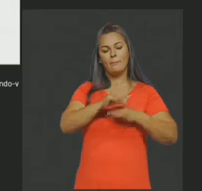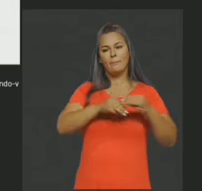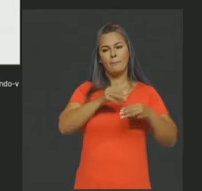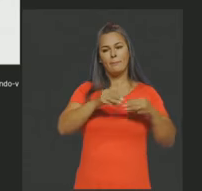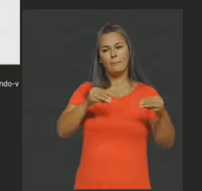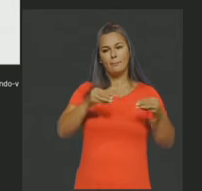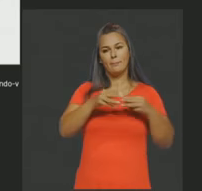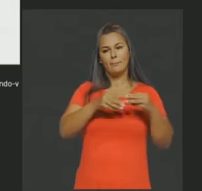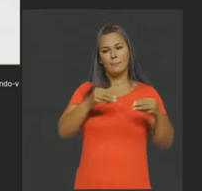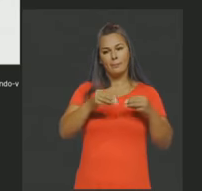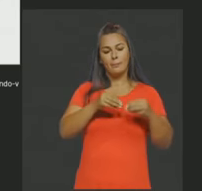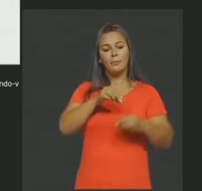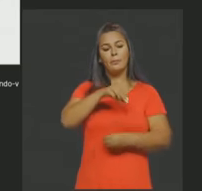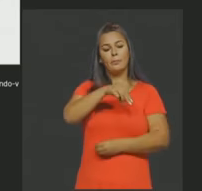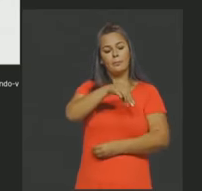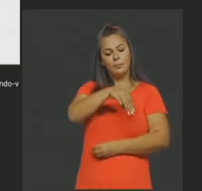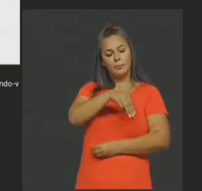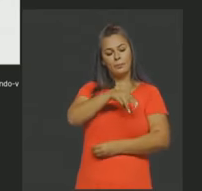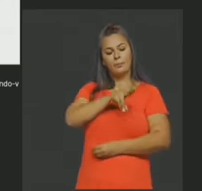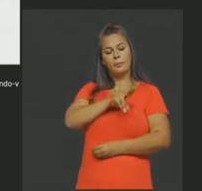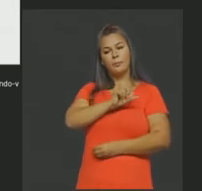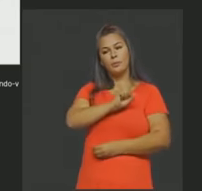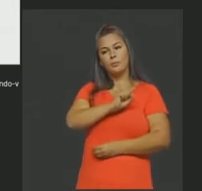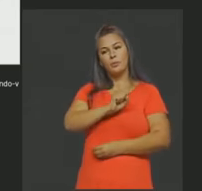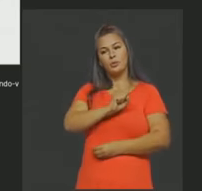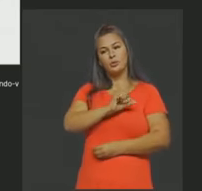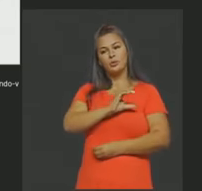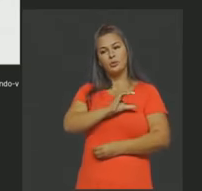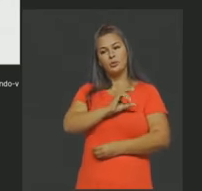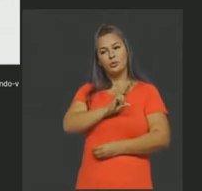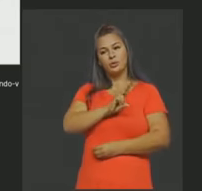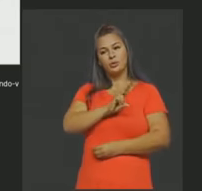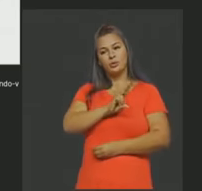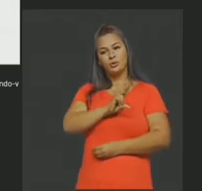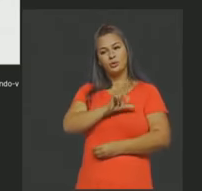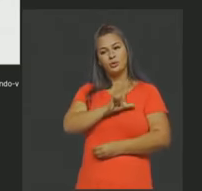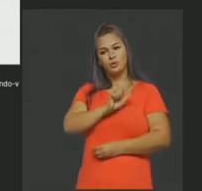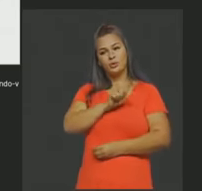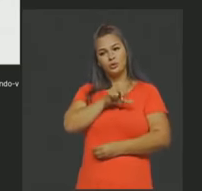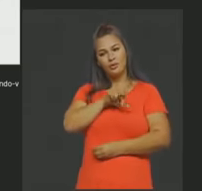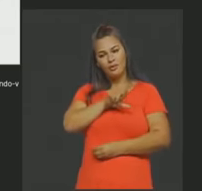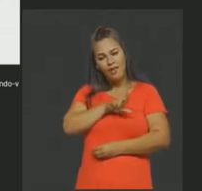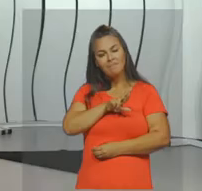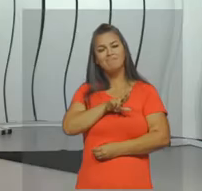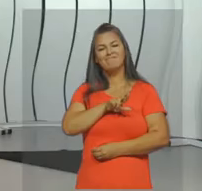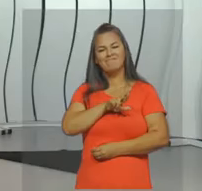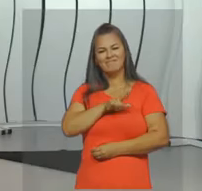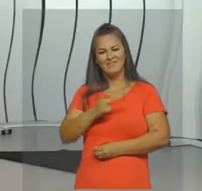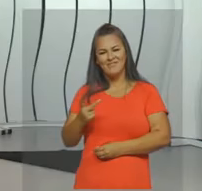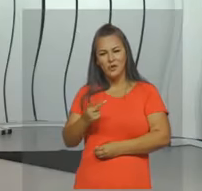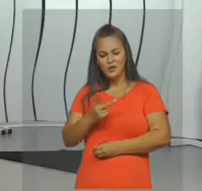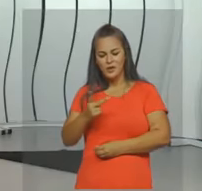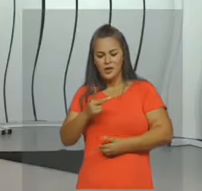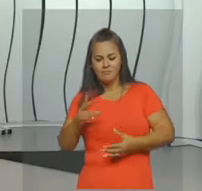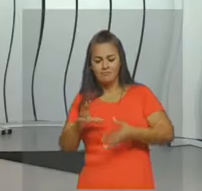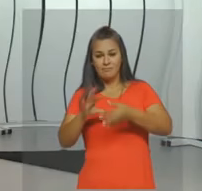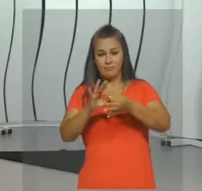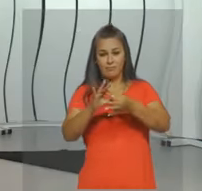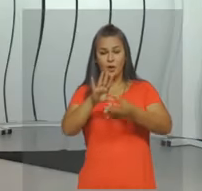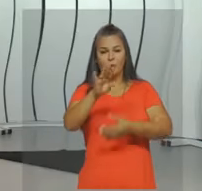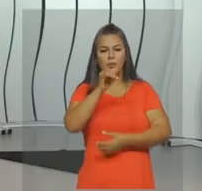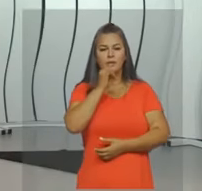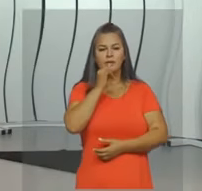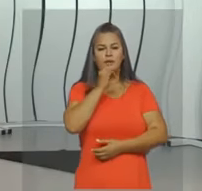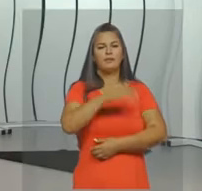Músculos, a pele. E aí eu tenho, então, eu recebo uma picada aqui, ou sinto um